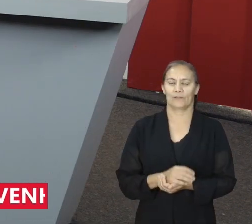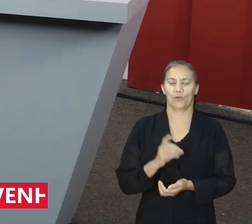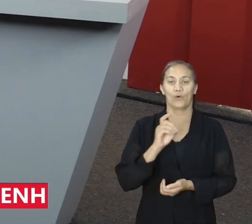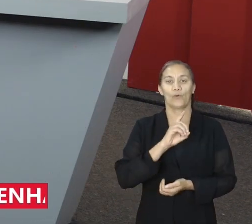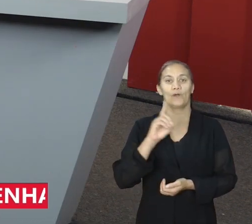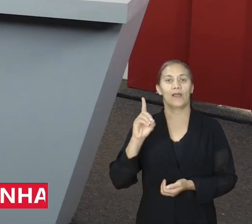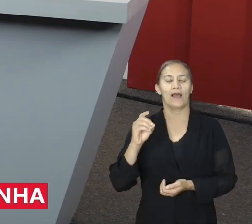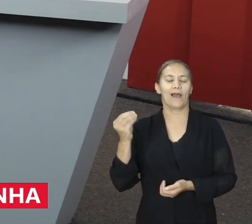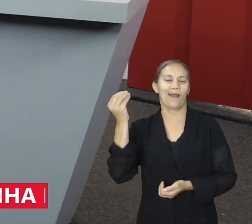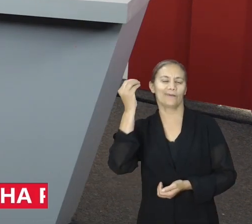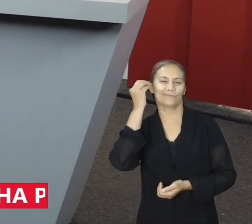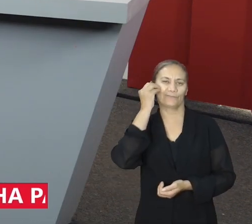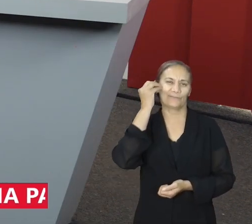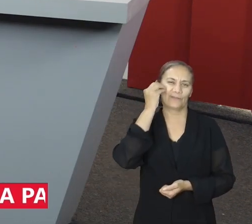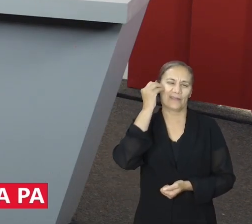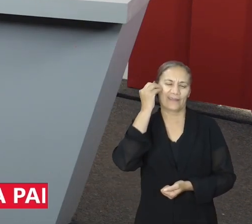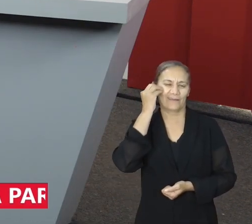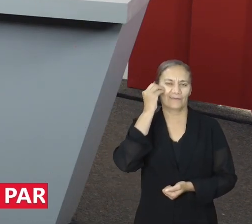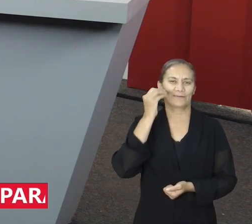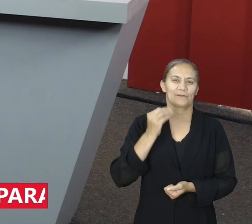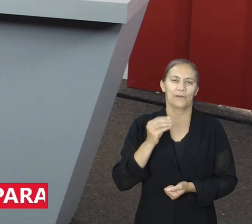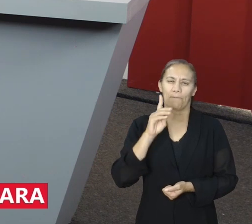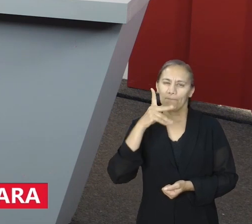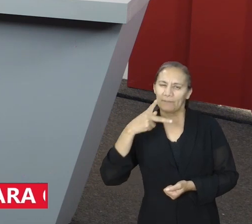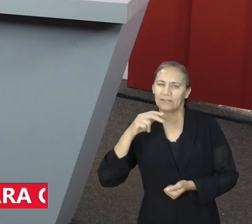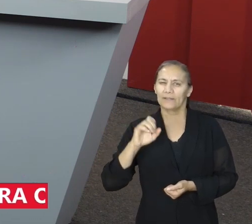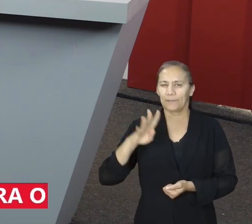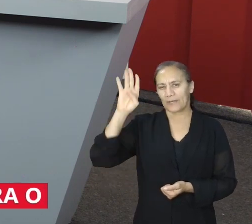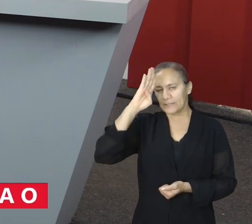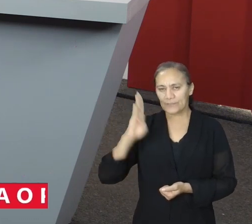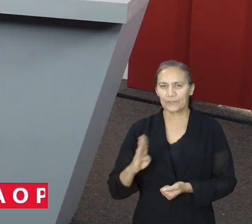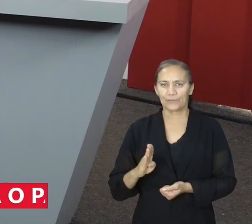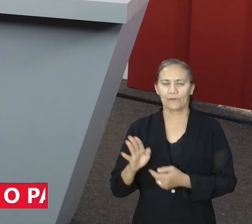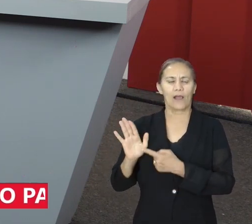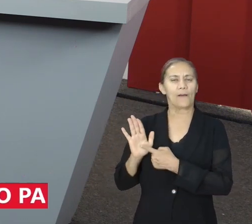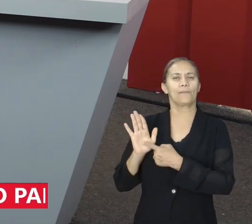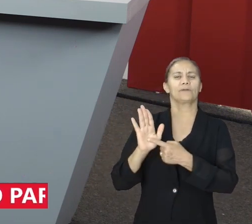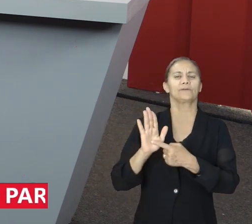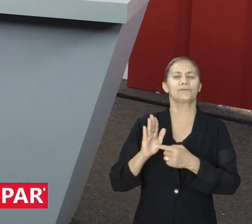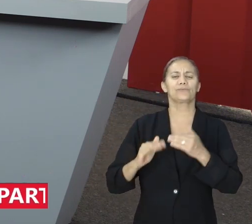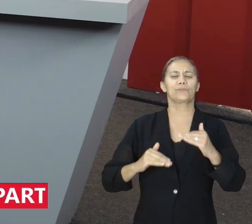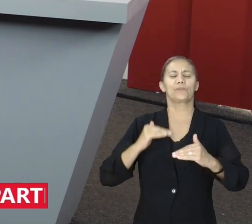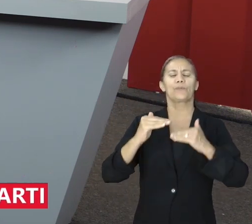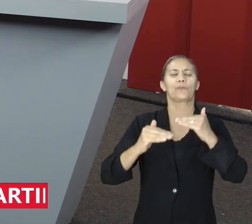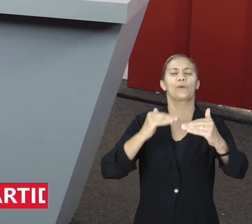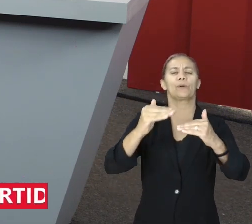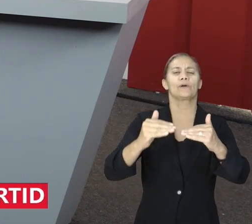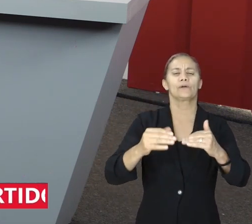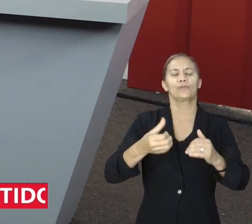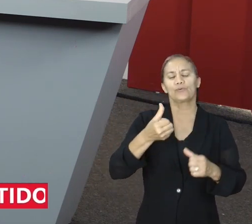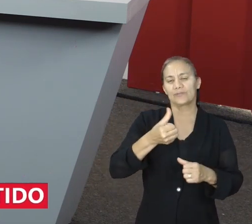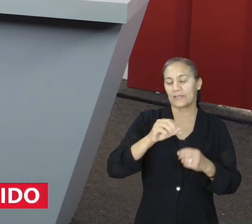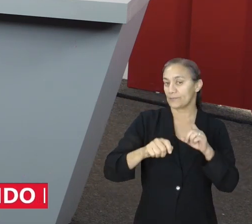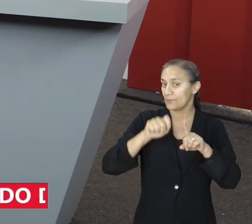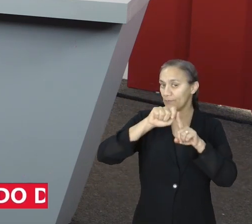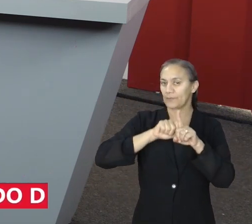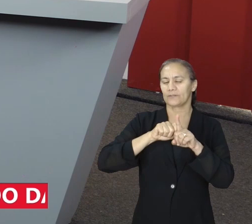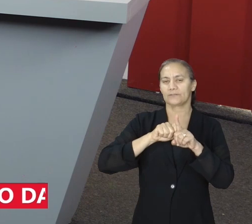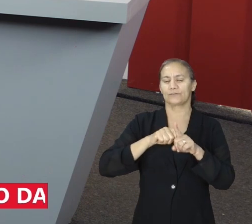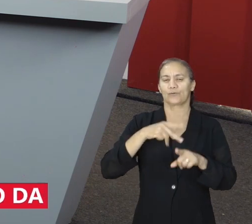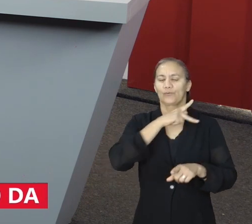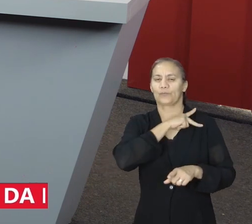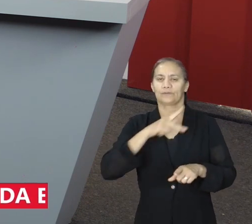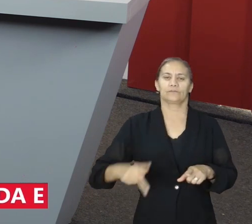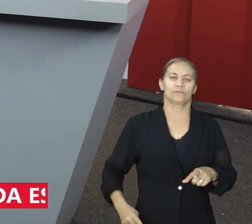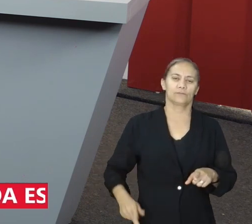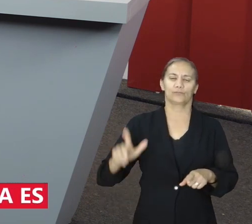Olá, eu sou Amanda Guerra e o jornal PT Brasil apresenta os principais avanços nos 6 primeiros meses do governo do presidente